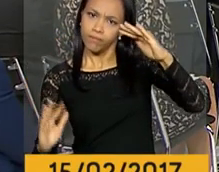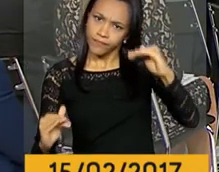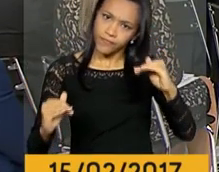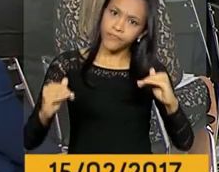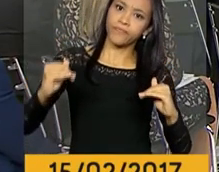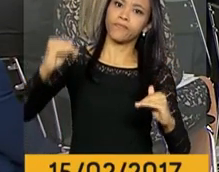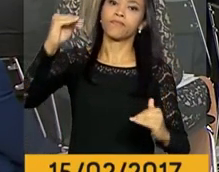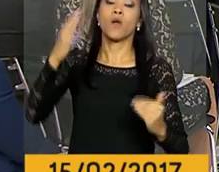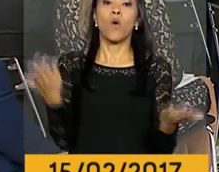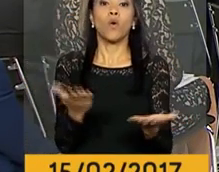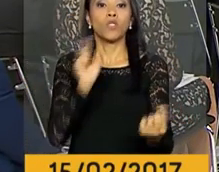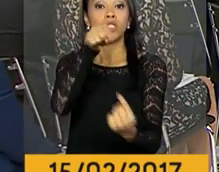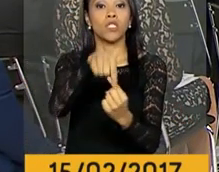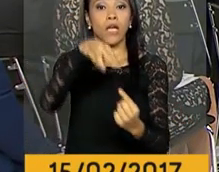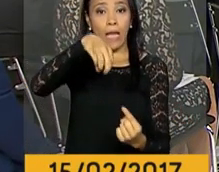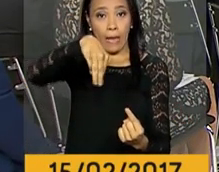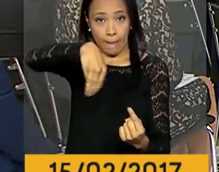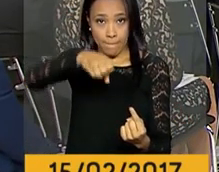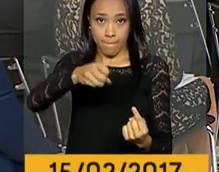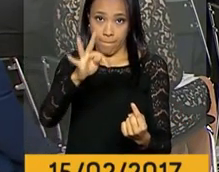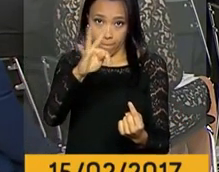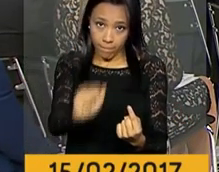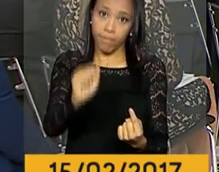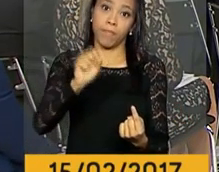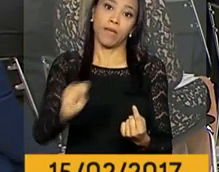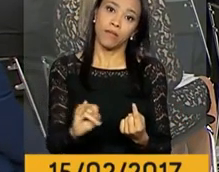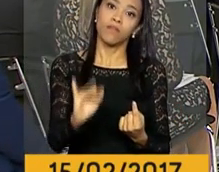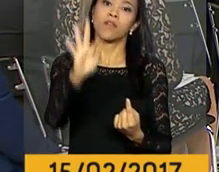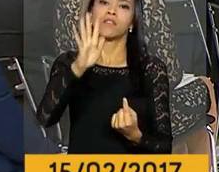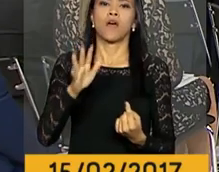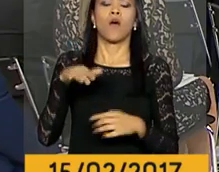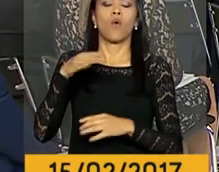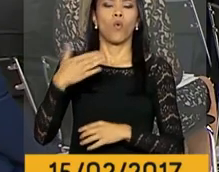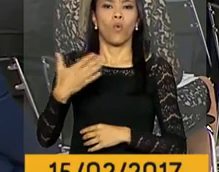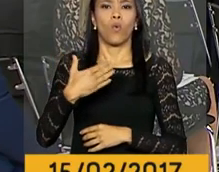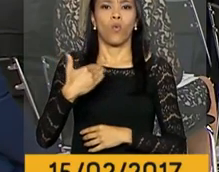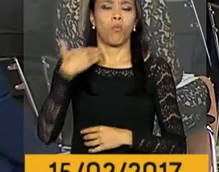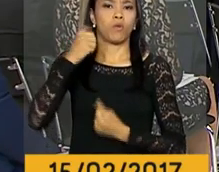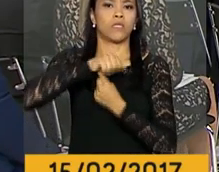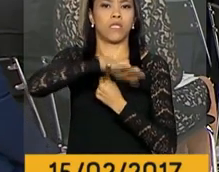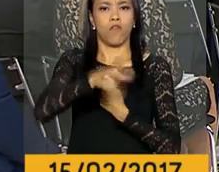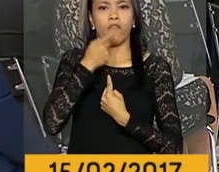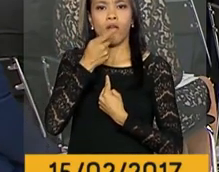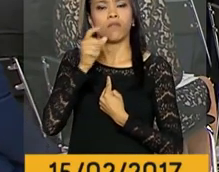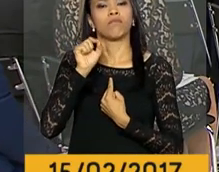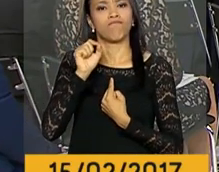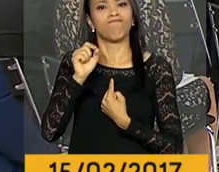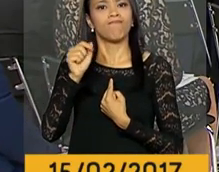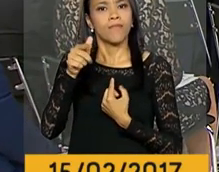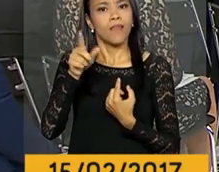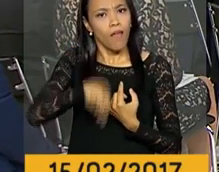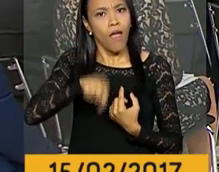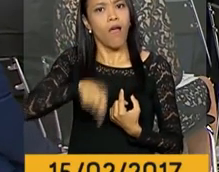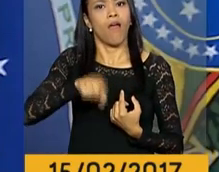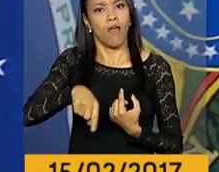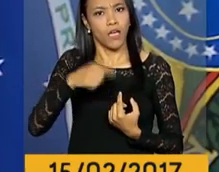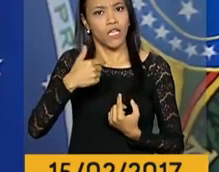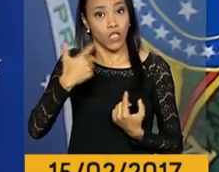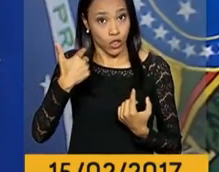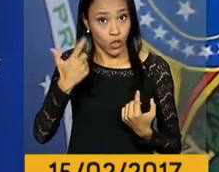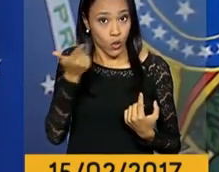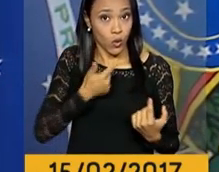inflação agora, o Mereles tem dito com frequência, o Willan do Banco Central tem acentuado, é provável que nós estejamos, nós